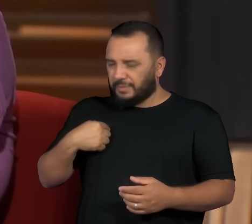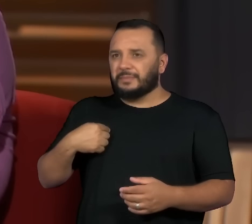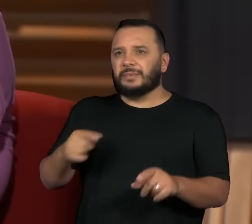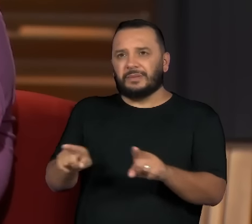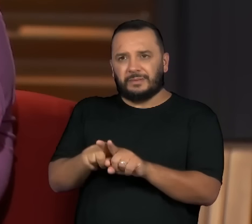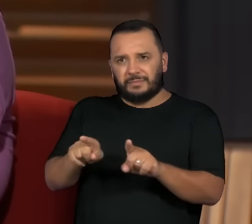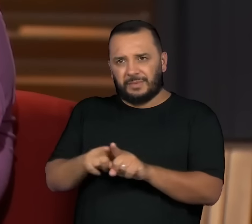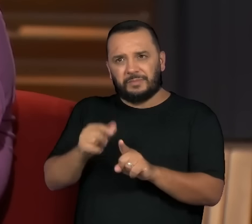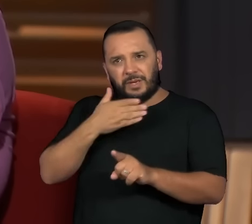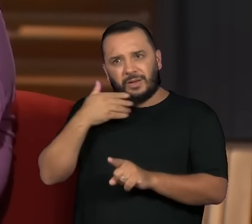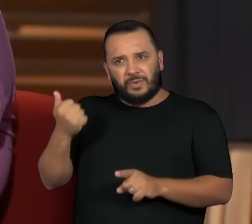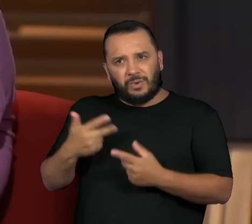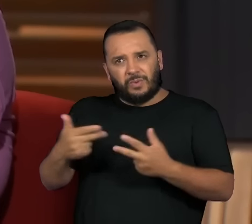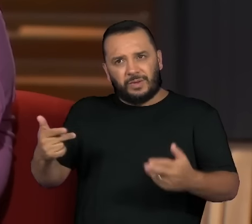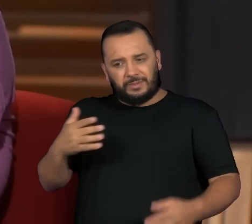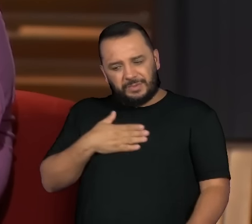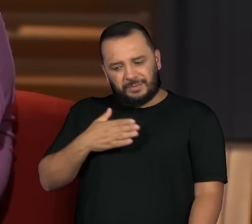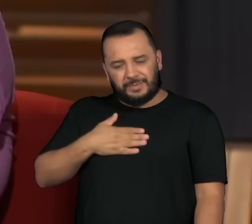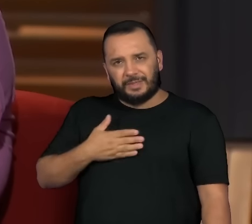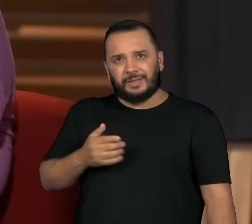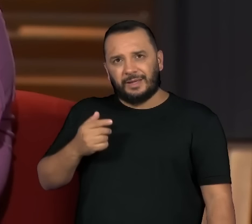Acho que é isso.